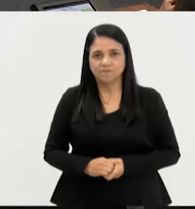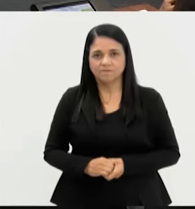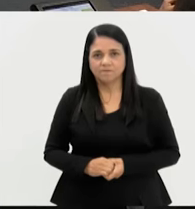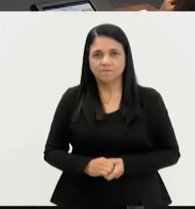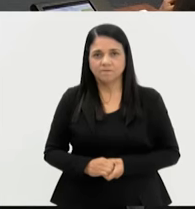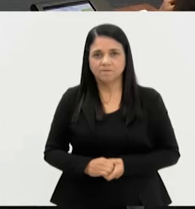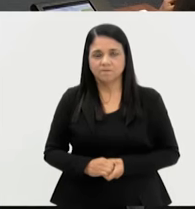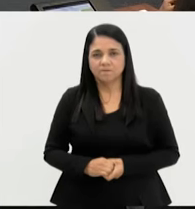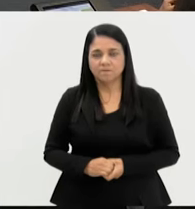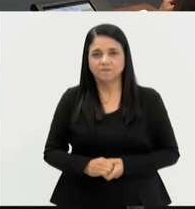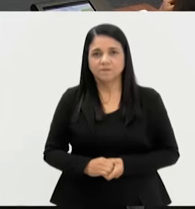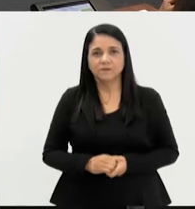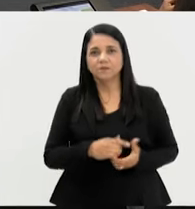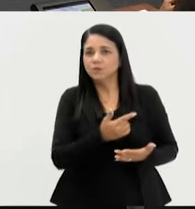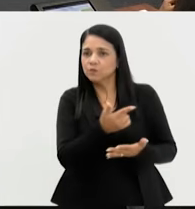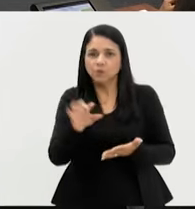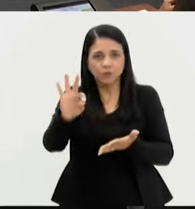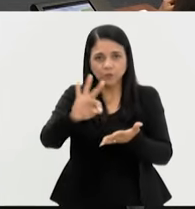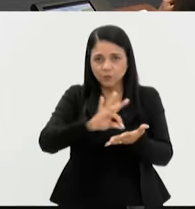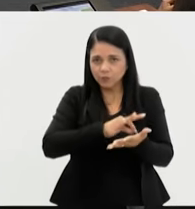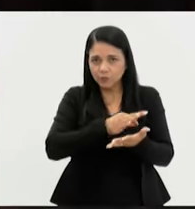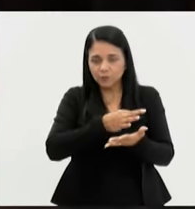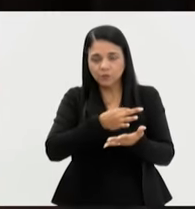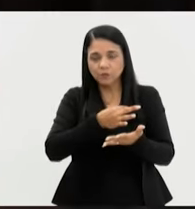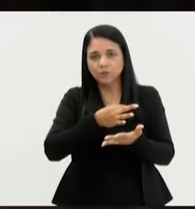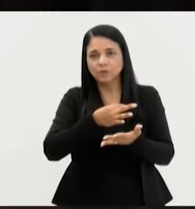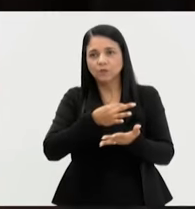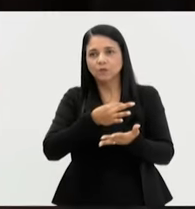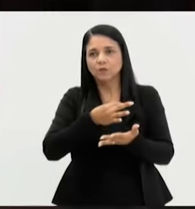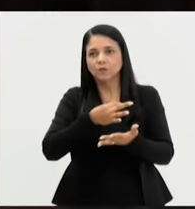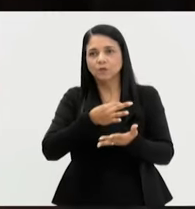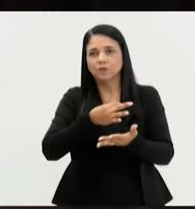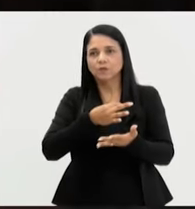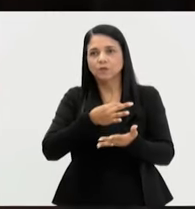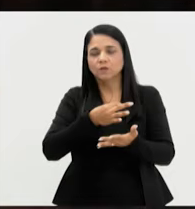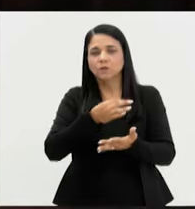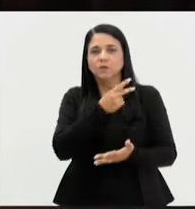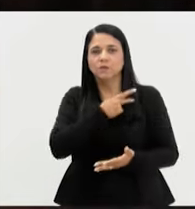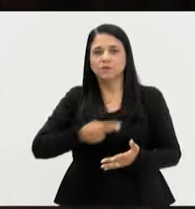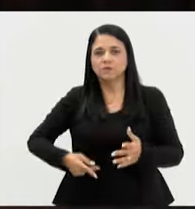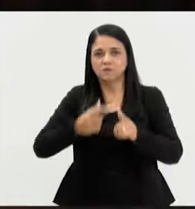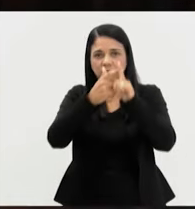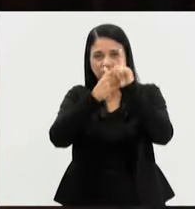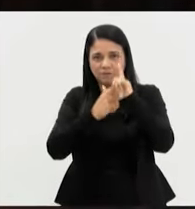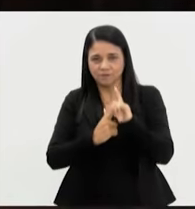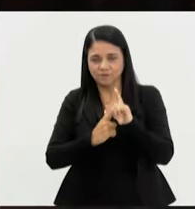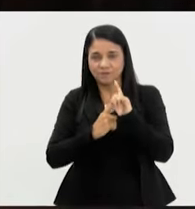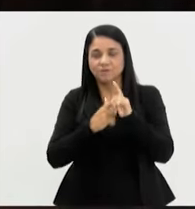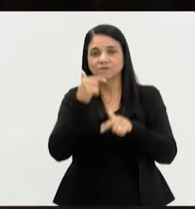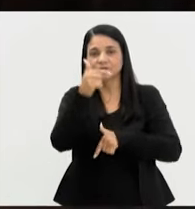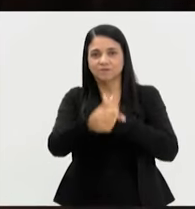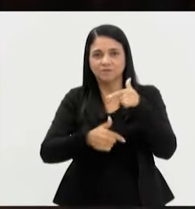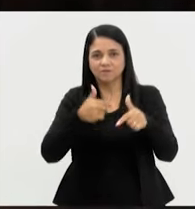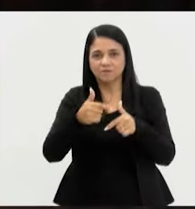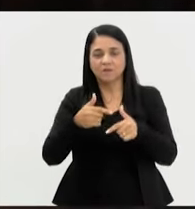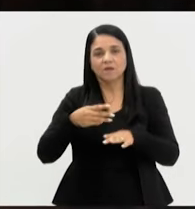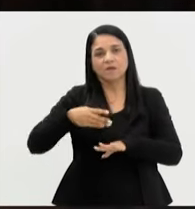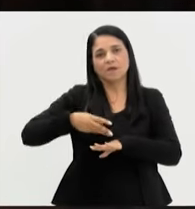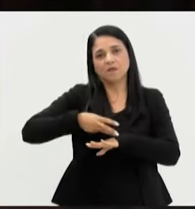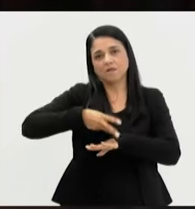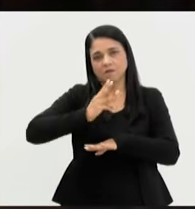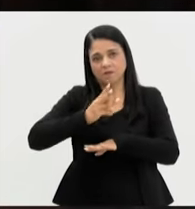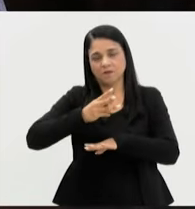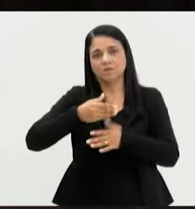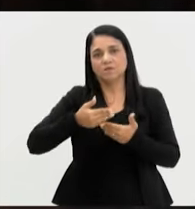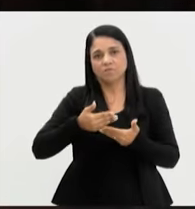presidente não havendo mais oradores inscritos a presidente suspende os trabalhos até às 15